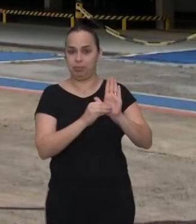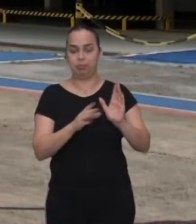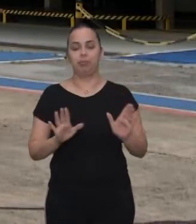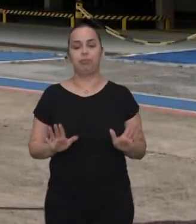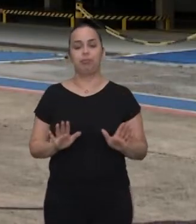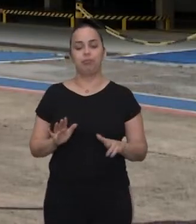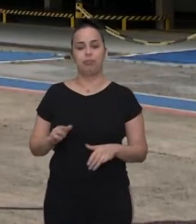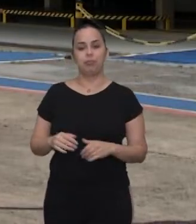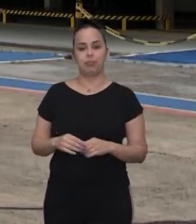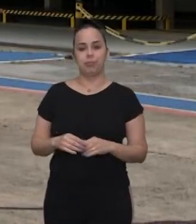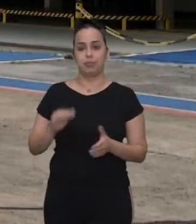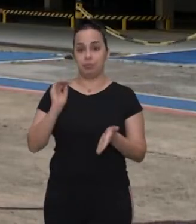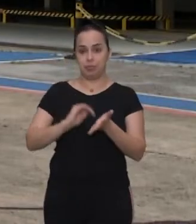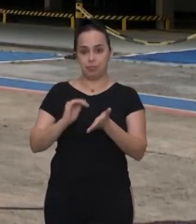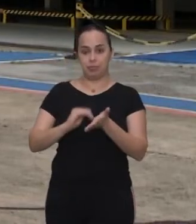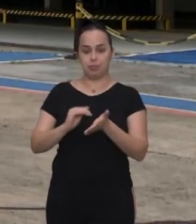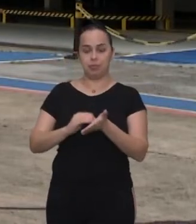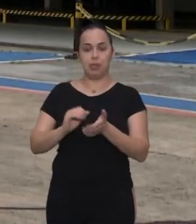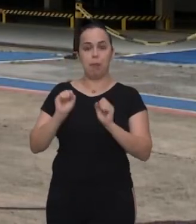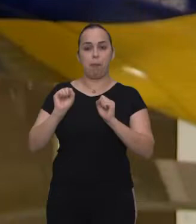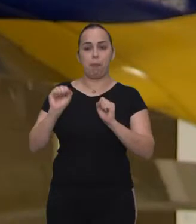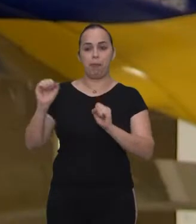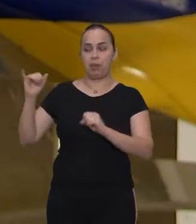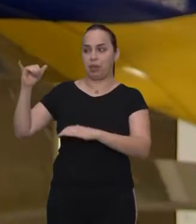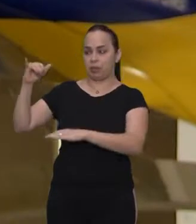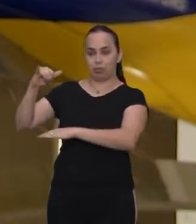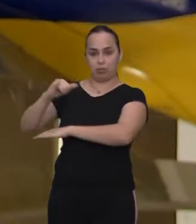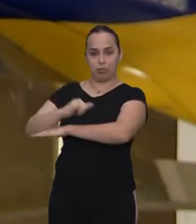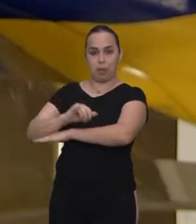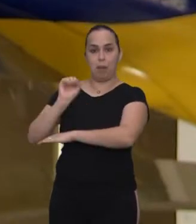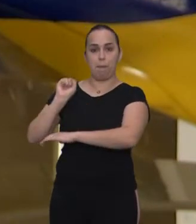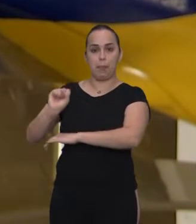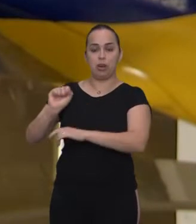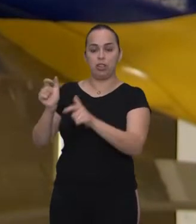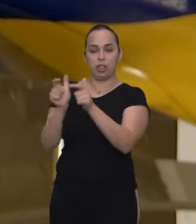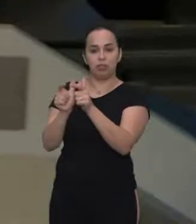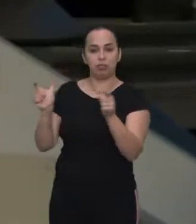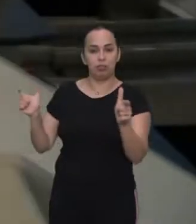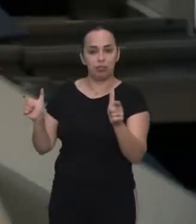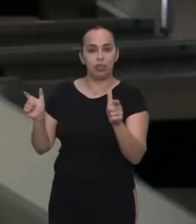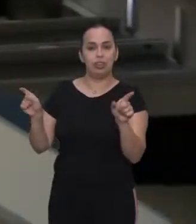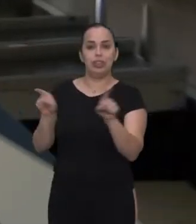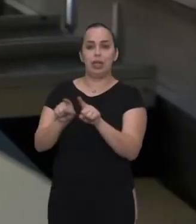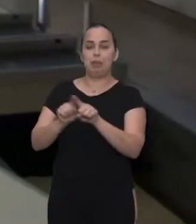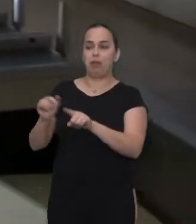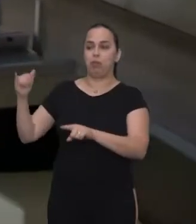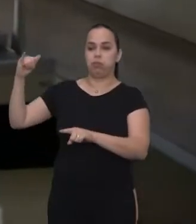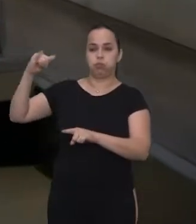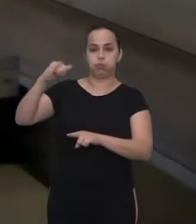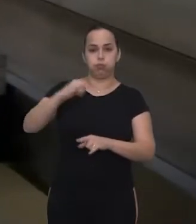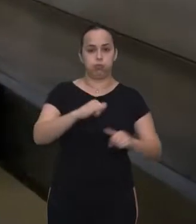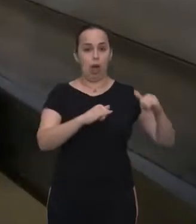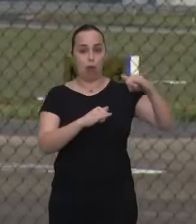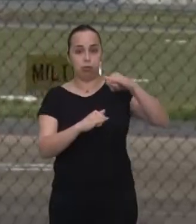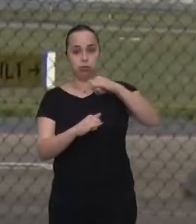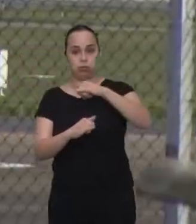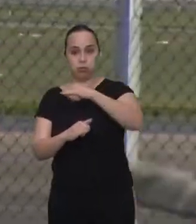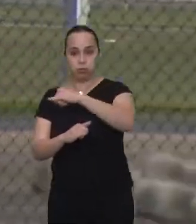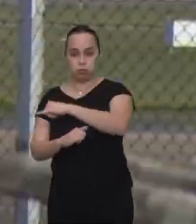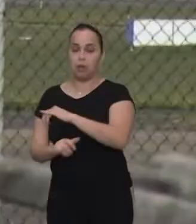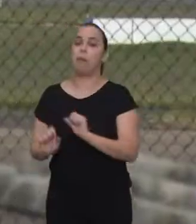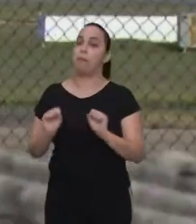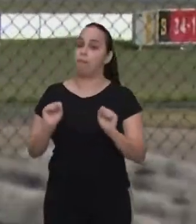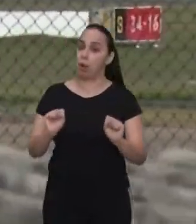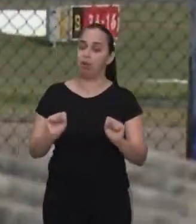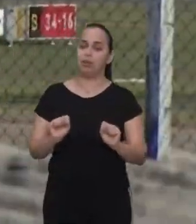para o secretário a concessão do aeroporto de São José vai possibilitar a retomada e ampliação de voos regulares de